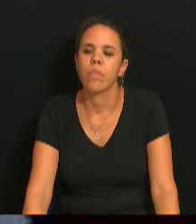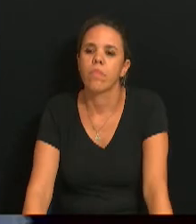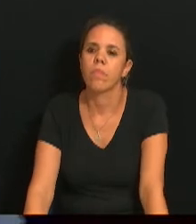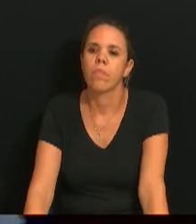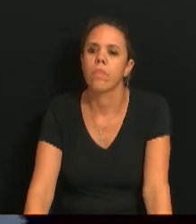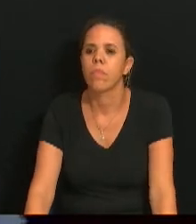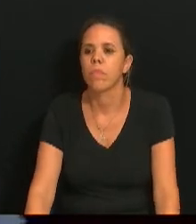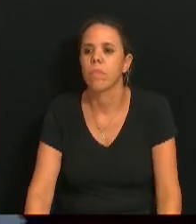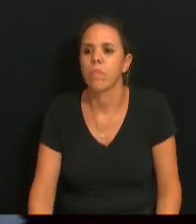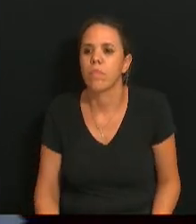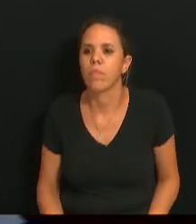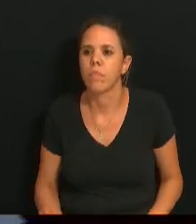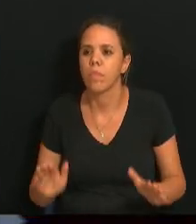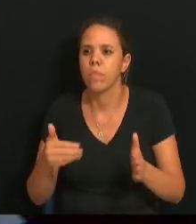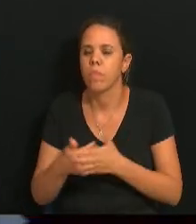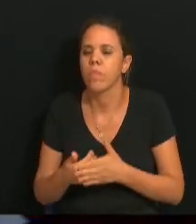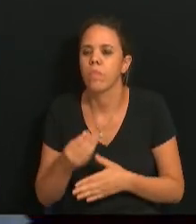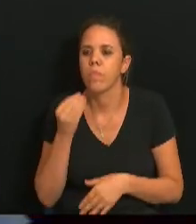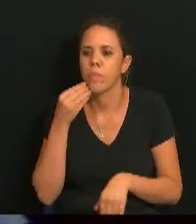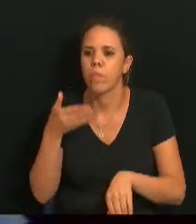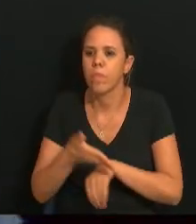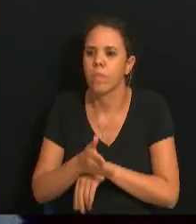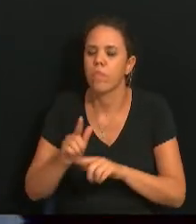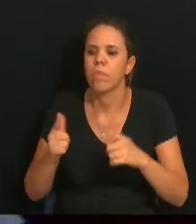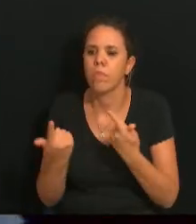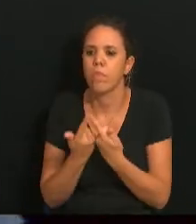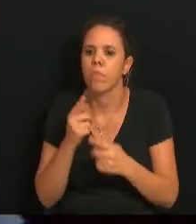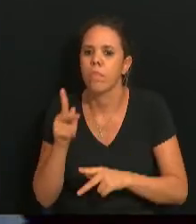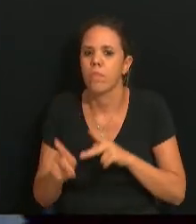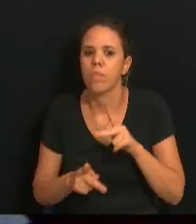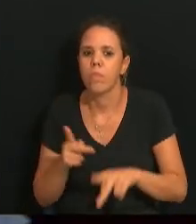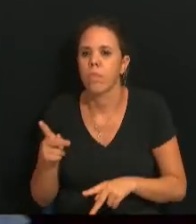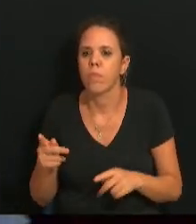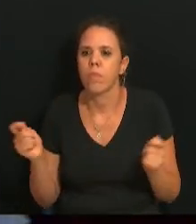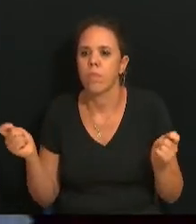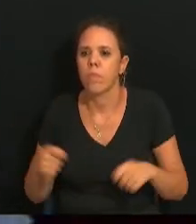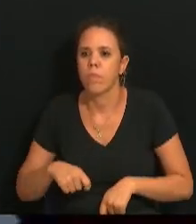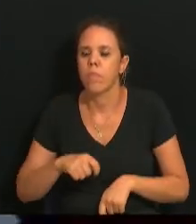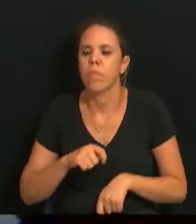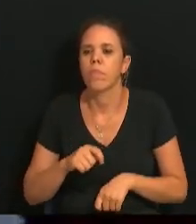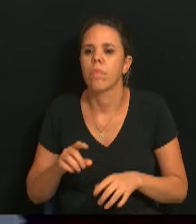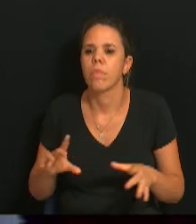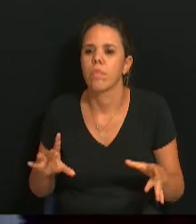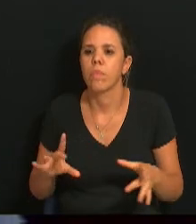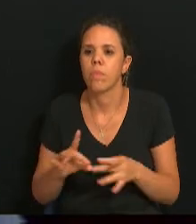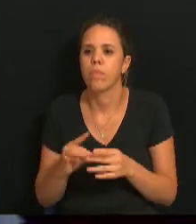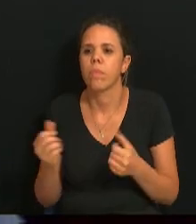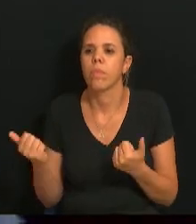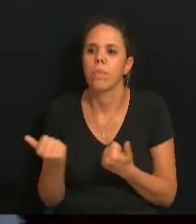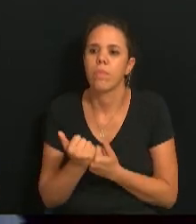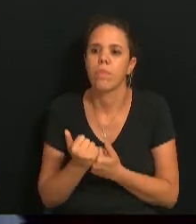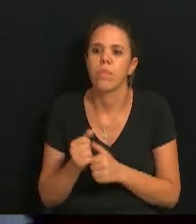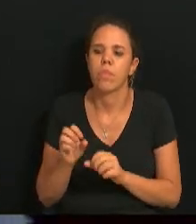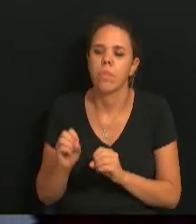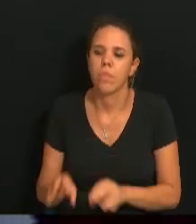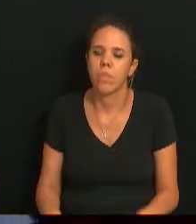das portas fechadas em relação à participação da gestão de pessoas e da participação dos adjuntos na gestão do ensino